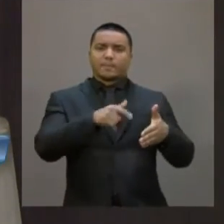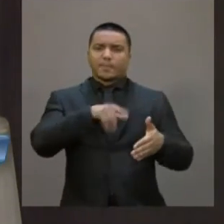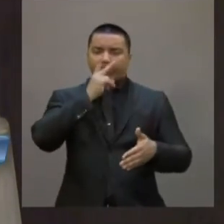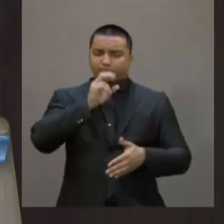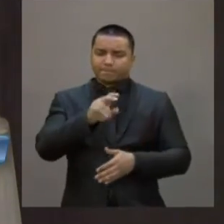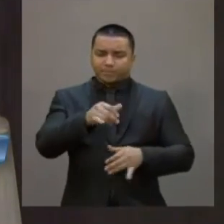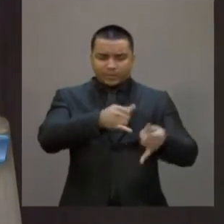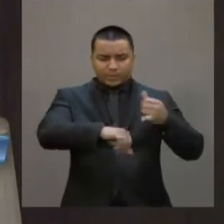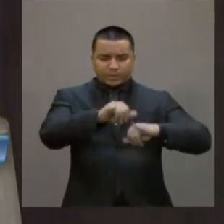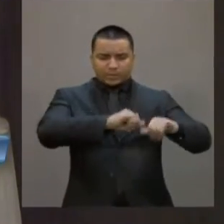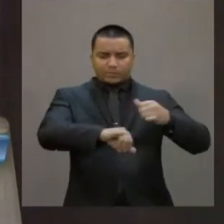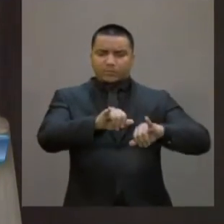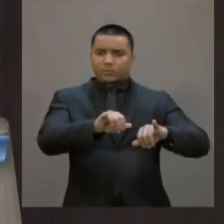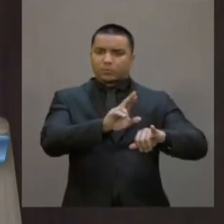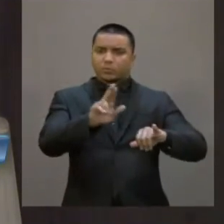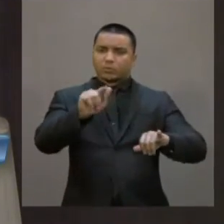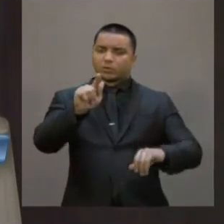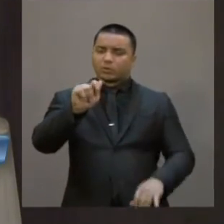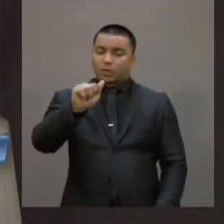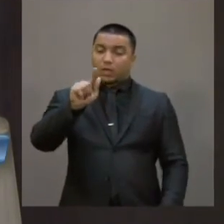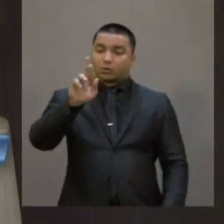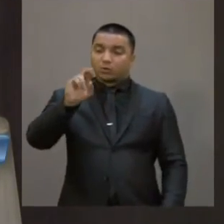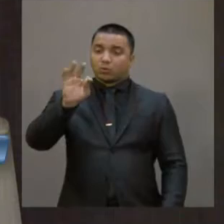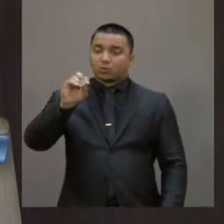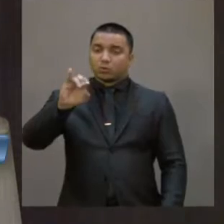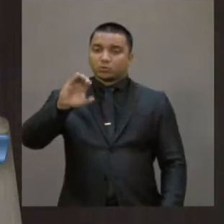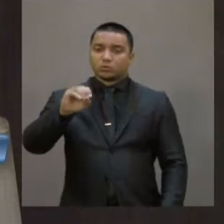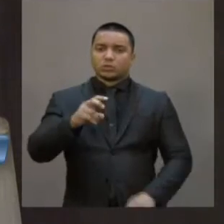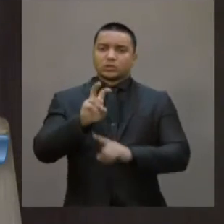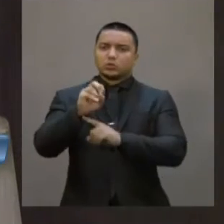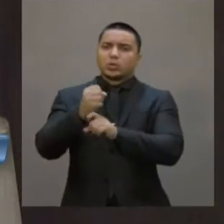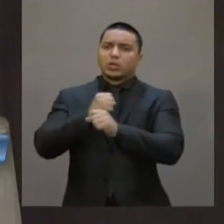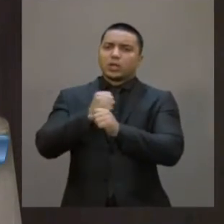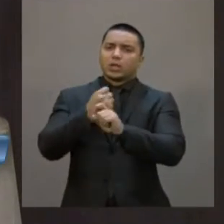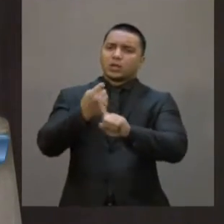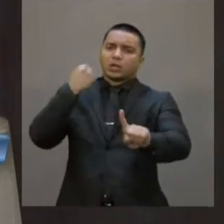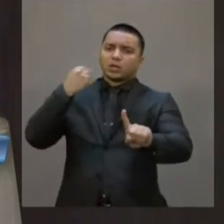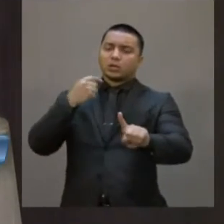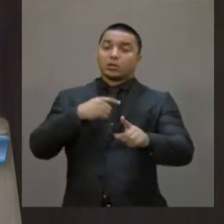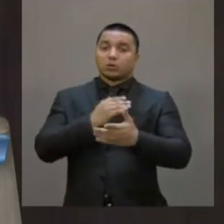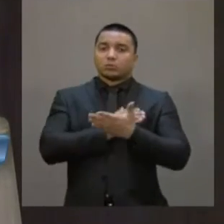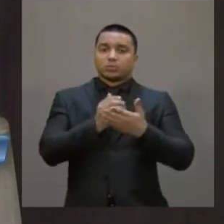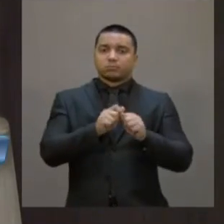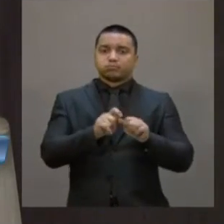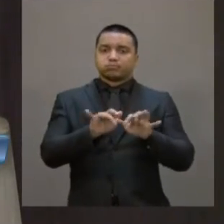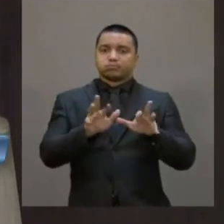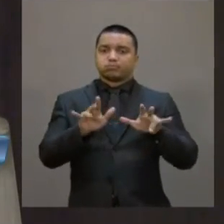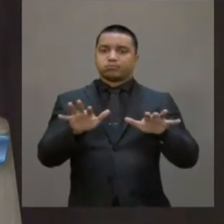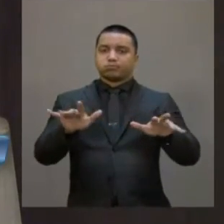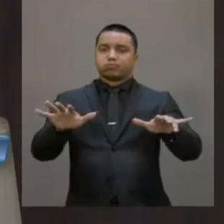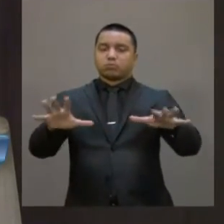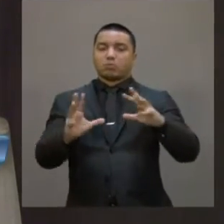fertilizante químico e agrotóxico, há cerca de 50 anos. Se expandiu esse pacote tecnológico.